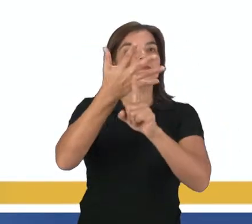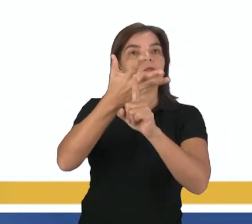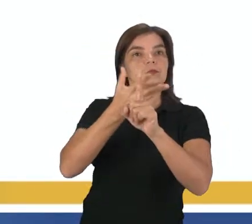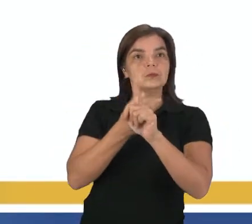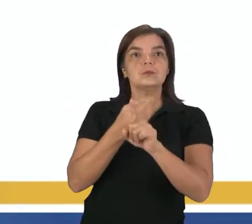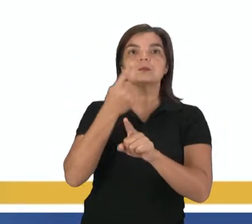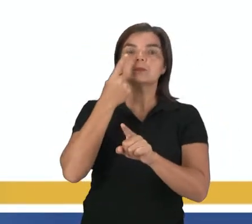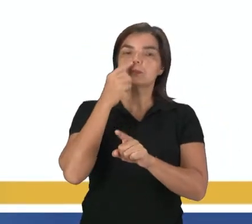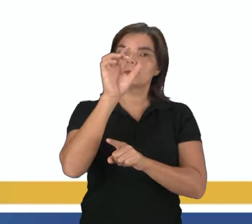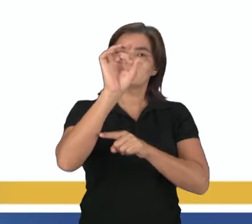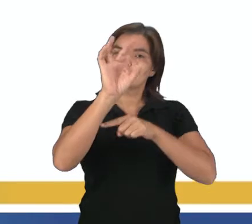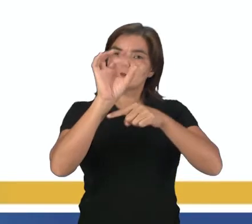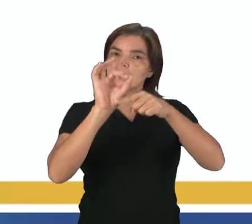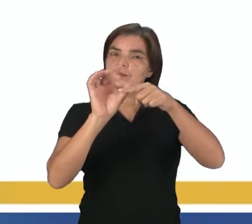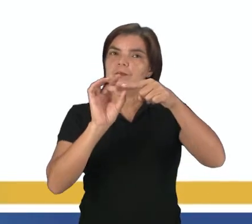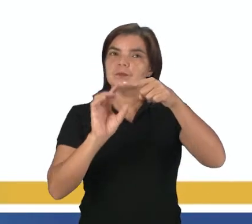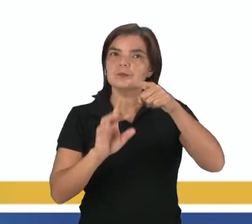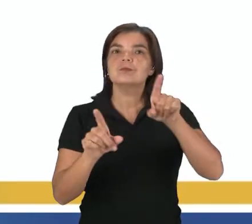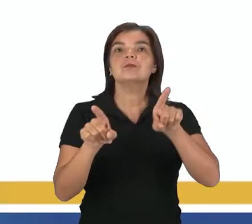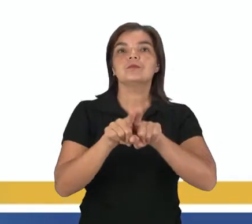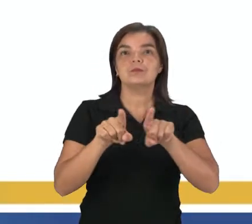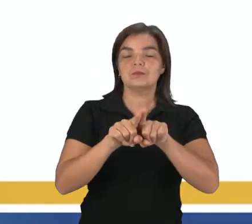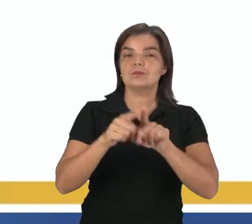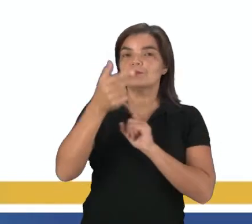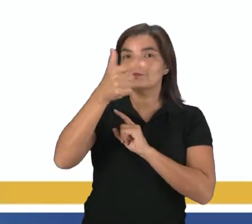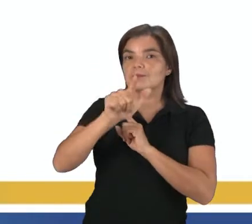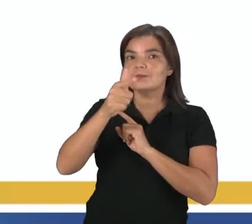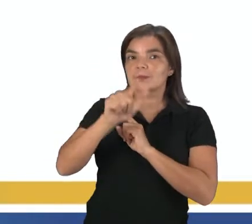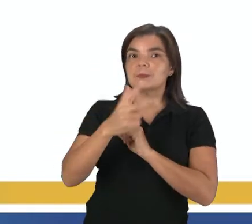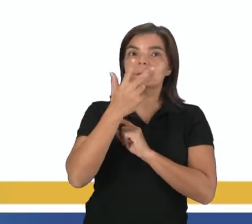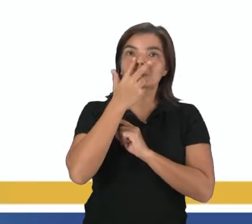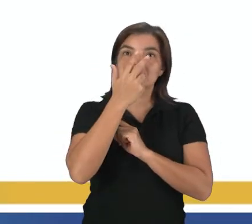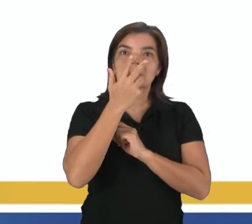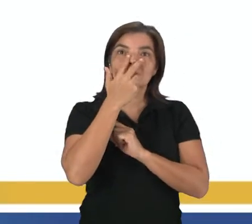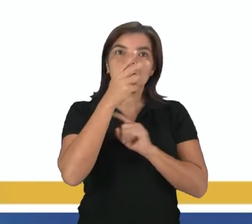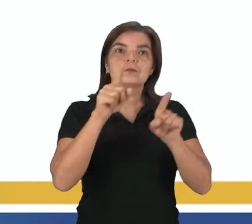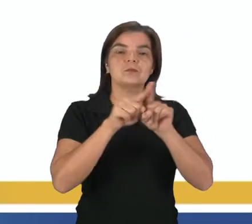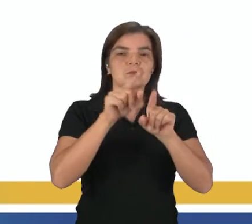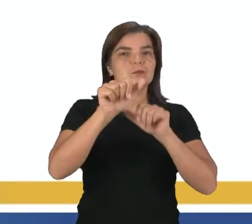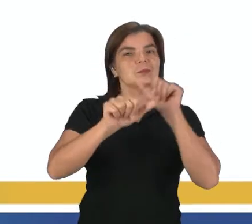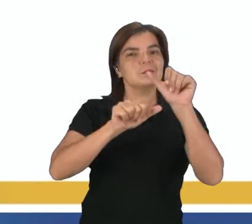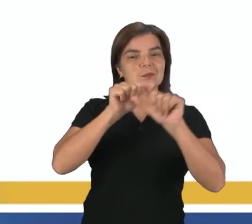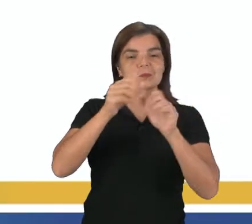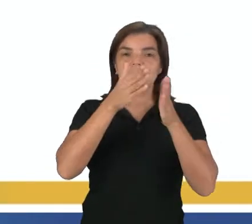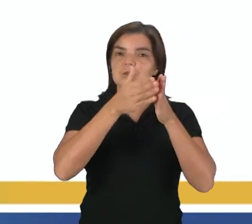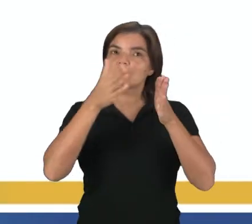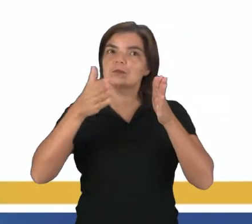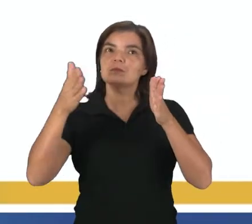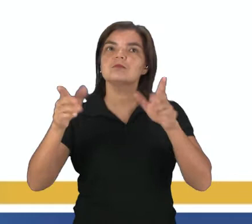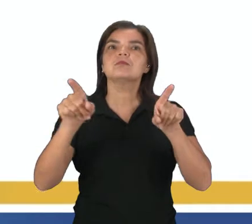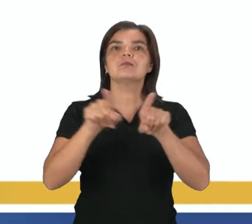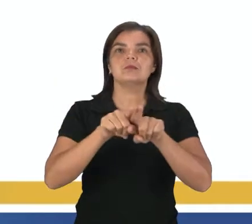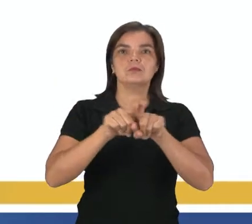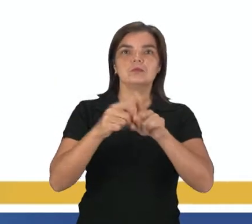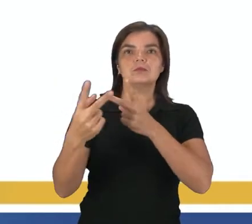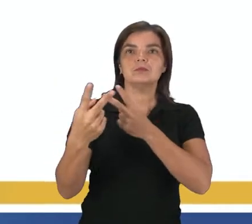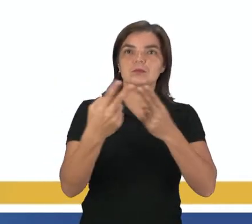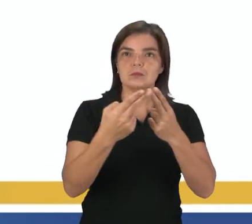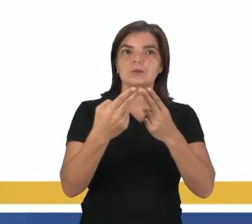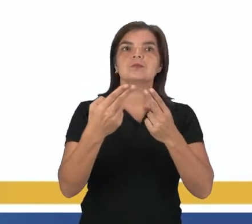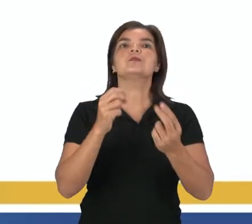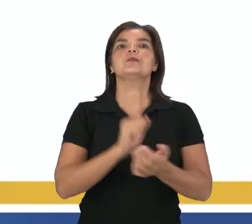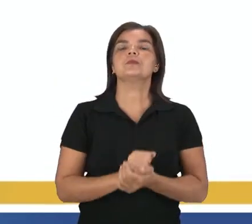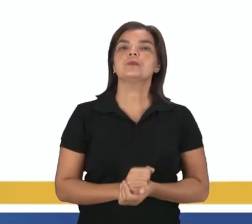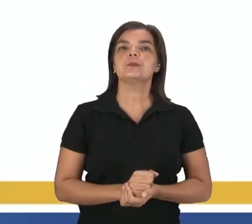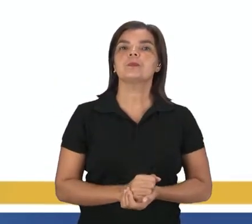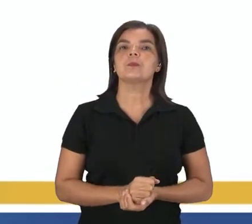As figuras em cada fileira horizontal se repetem, parecendo ter realizado um deslocamento em sua posição, mantendo a mesma forma